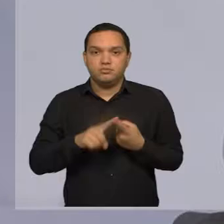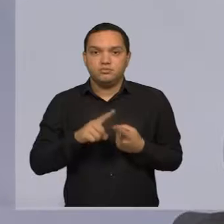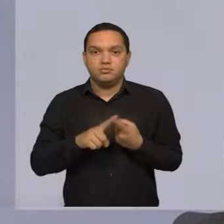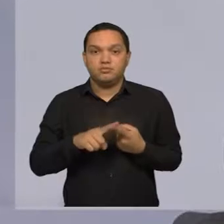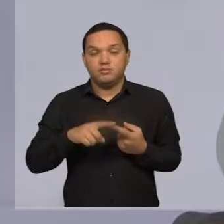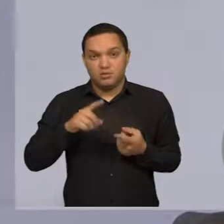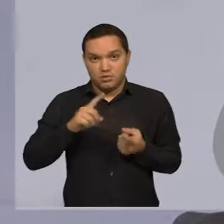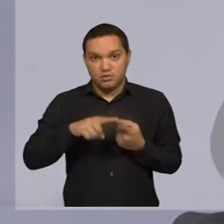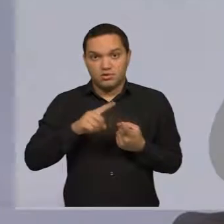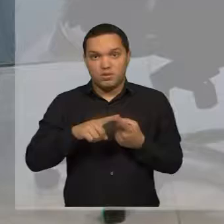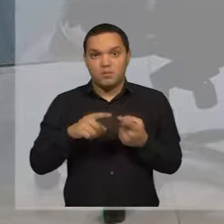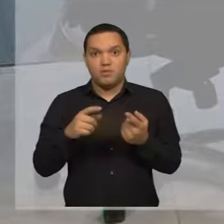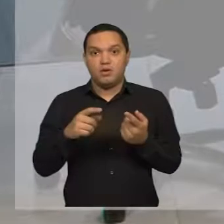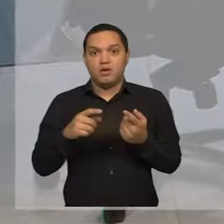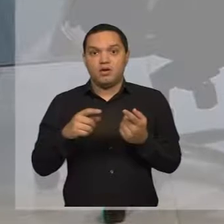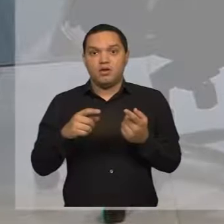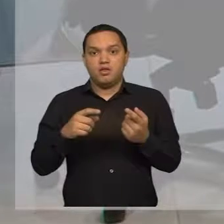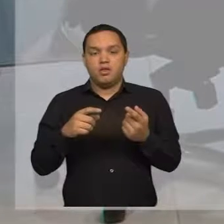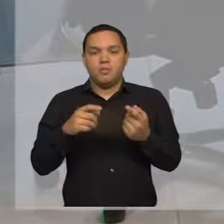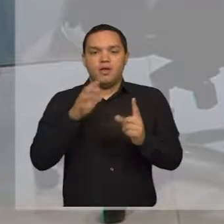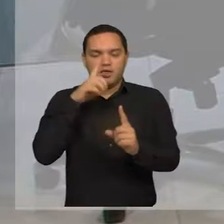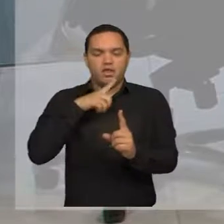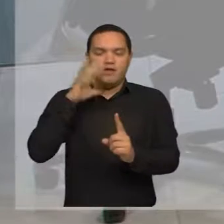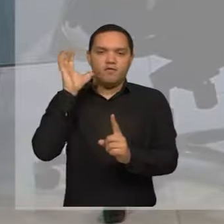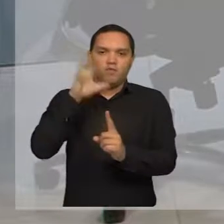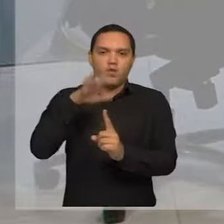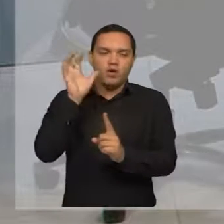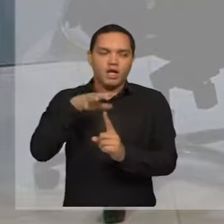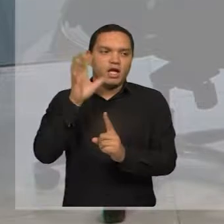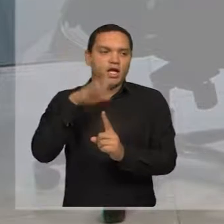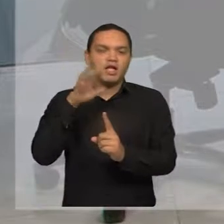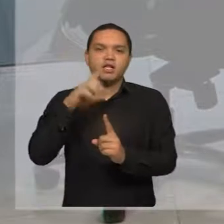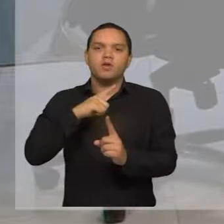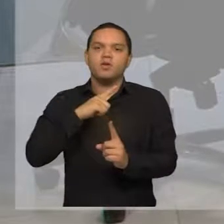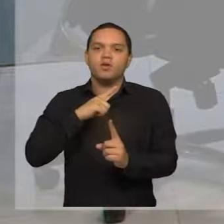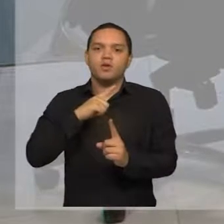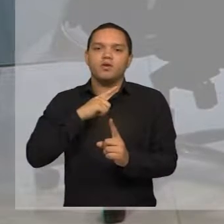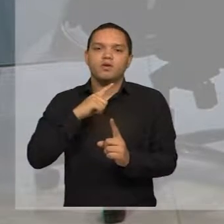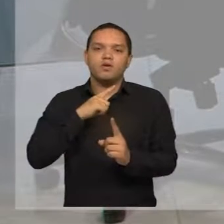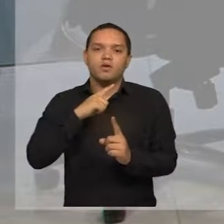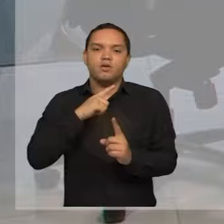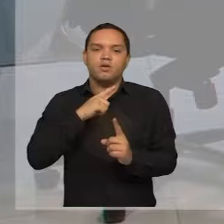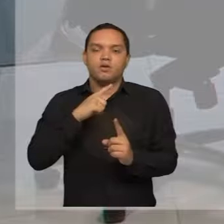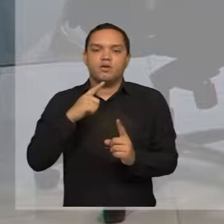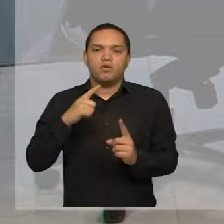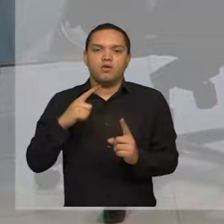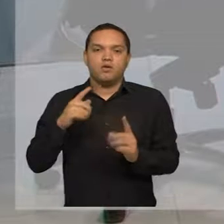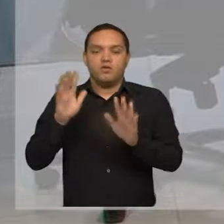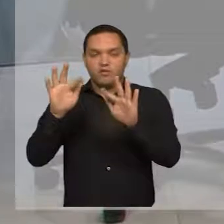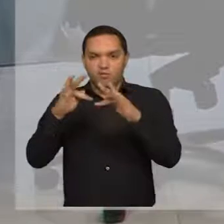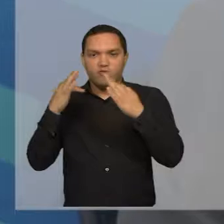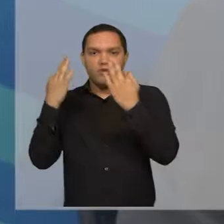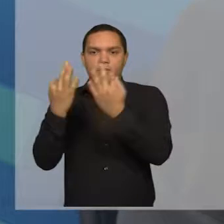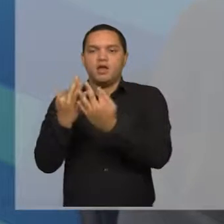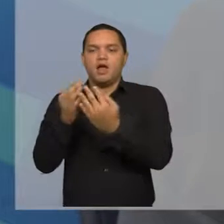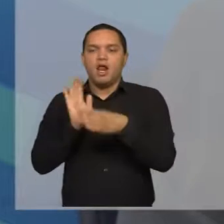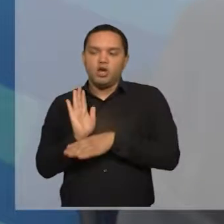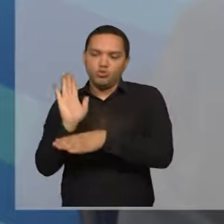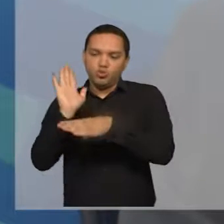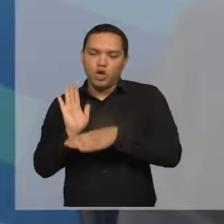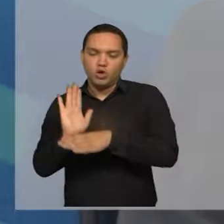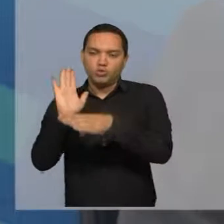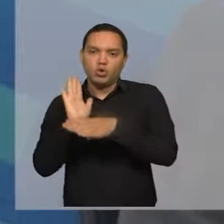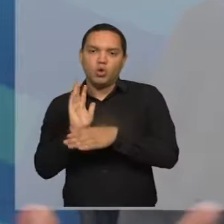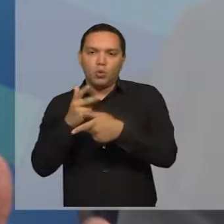obviamente, do chamado tráfico de influência, né, que é o político canalizar para familiares seus vantagens,